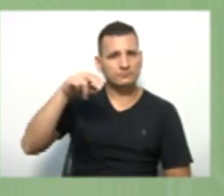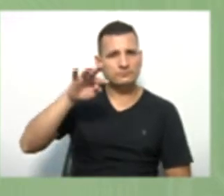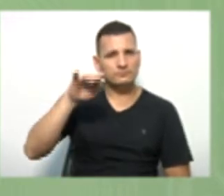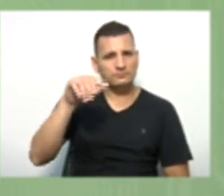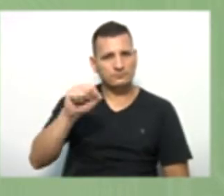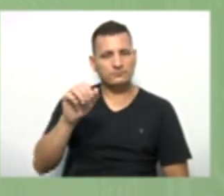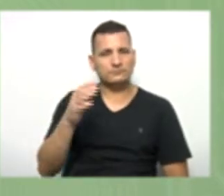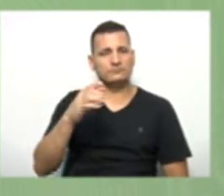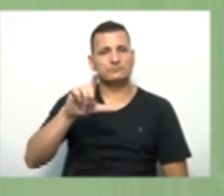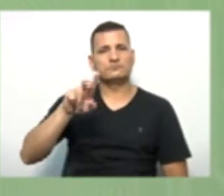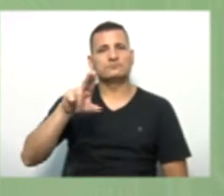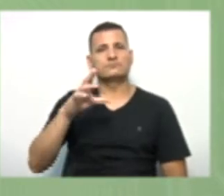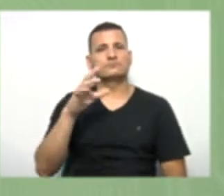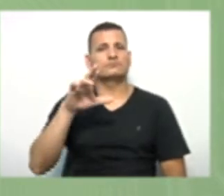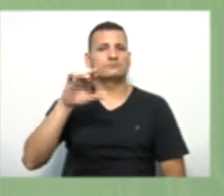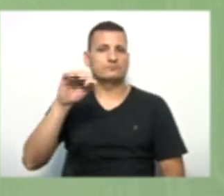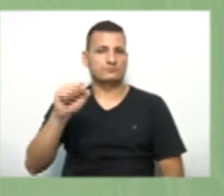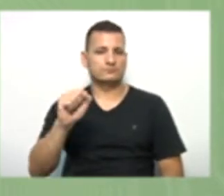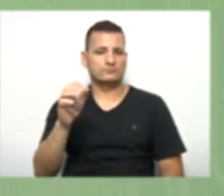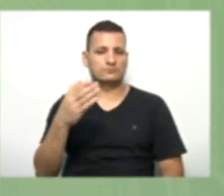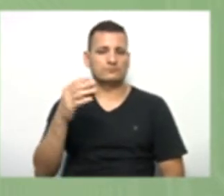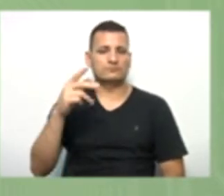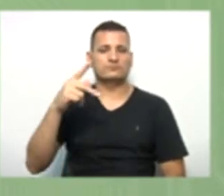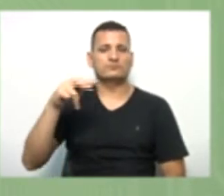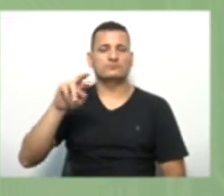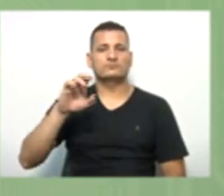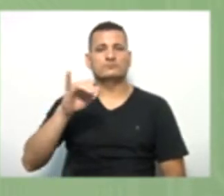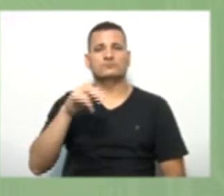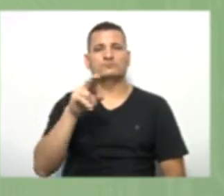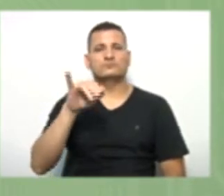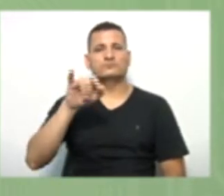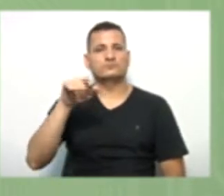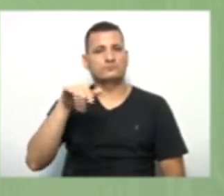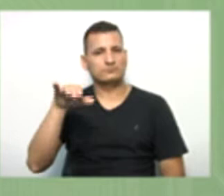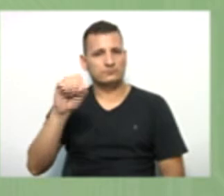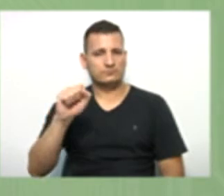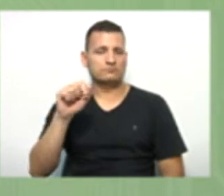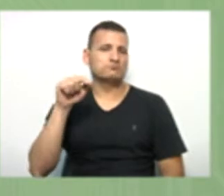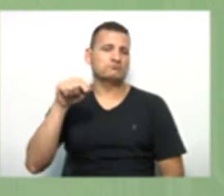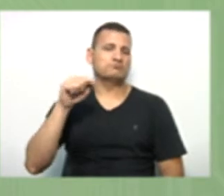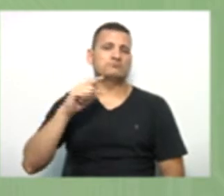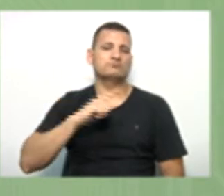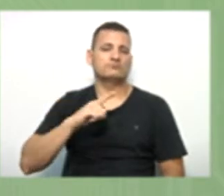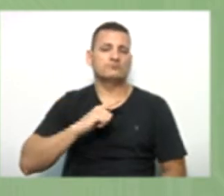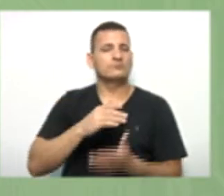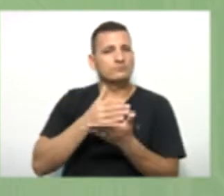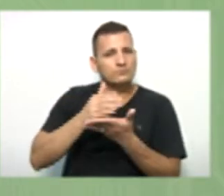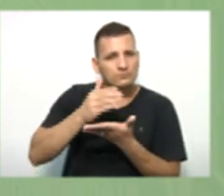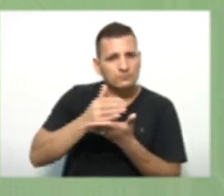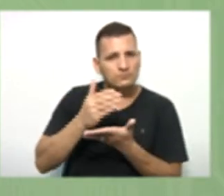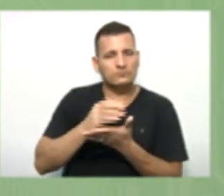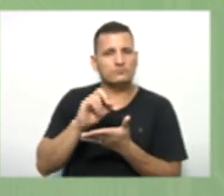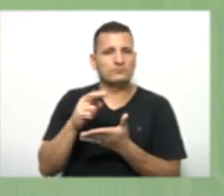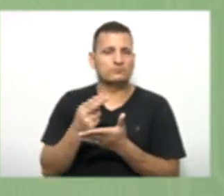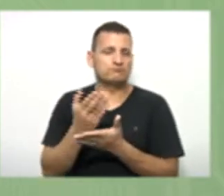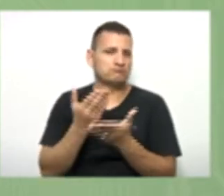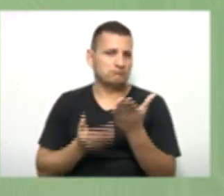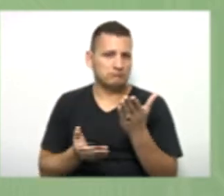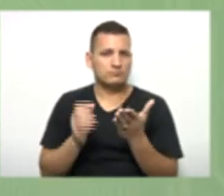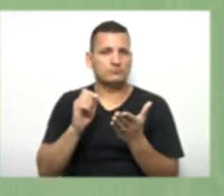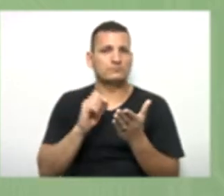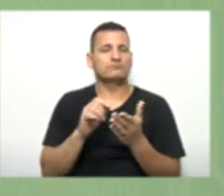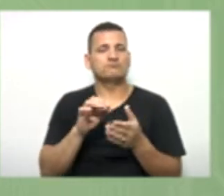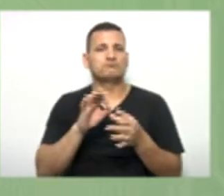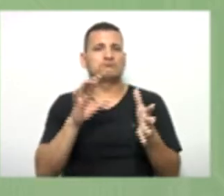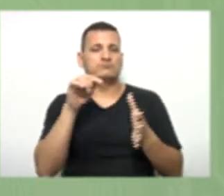ou prejuízos será denominada sobras ou perdas à disposição da Assembleia Geral. Então,